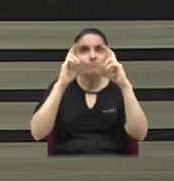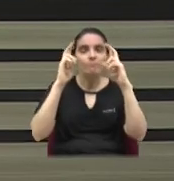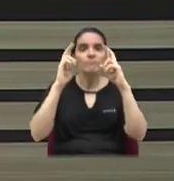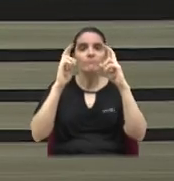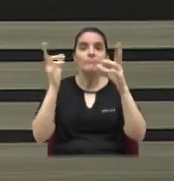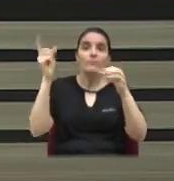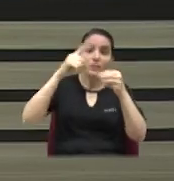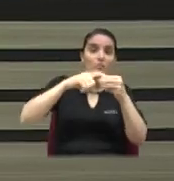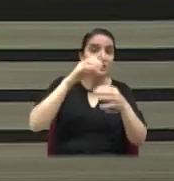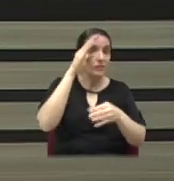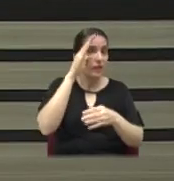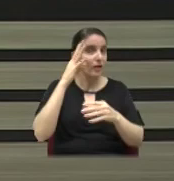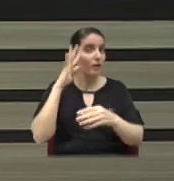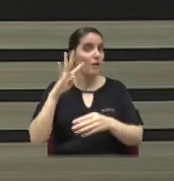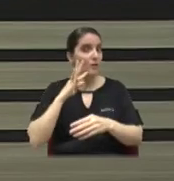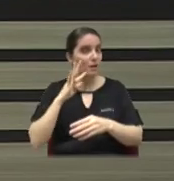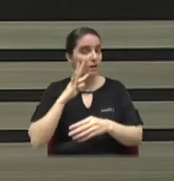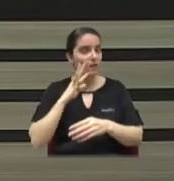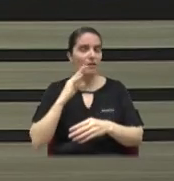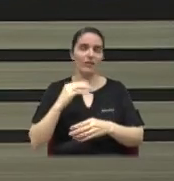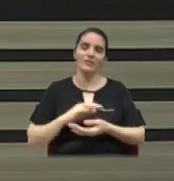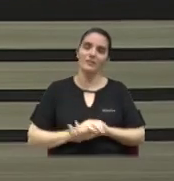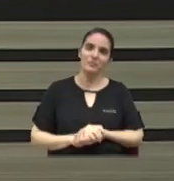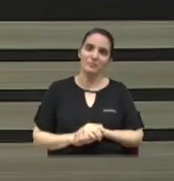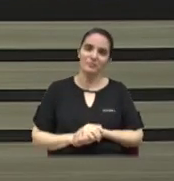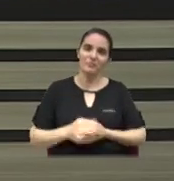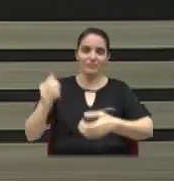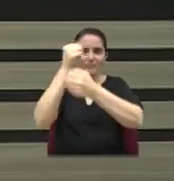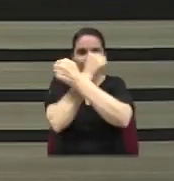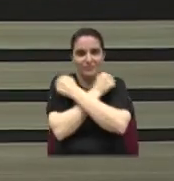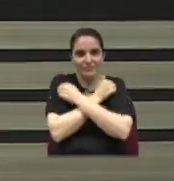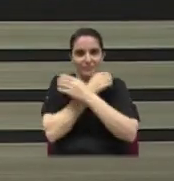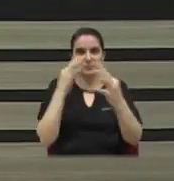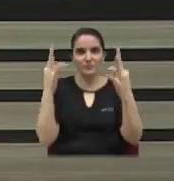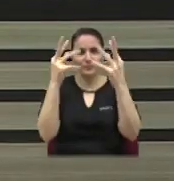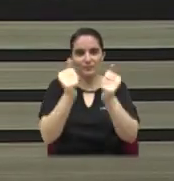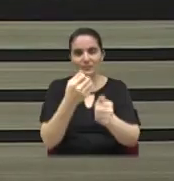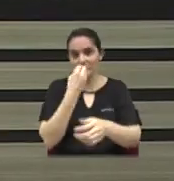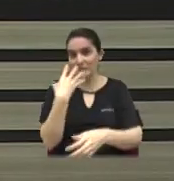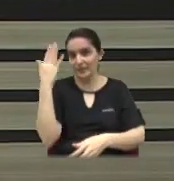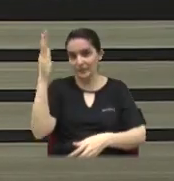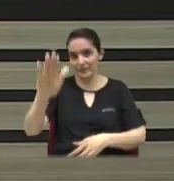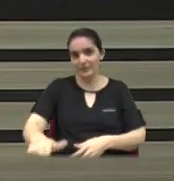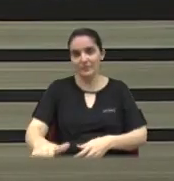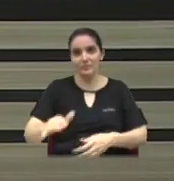na quarta-feira, às 4 horas da tarde. Um abraço a todos e boa tarde.